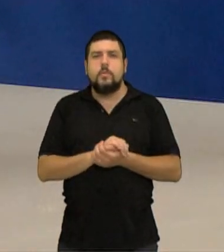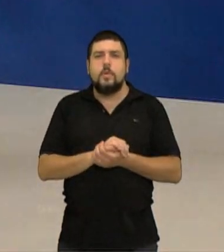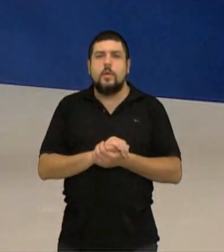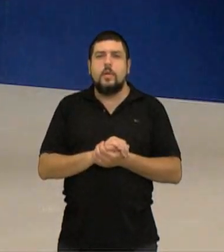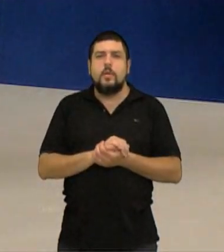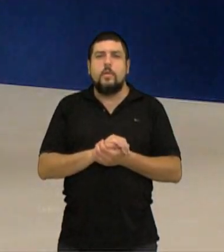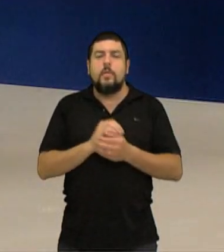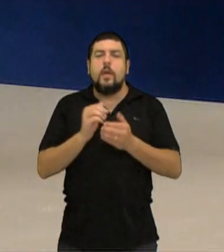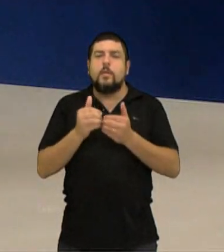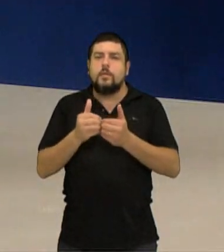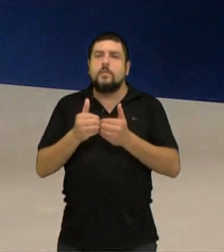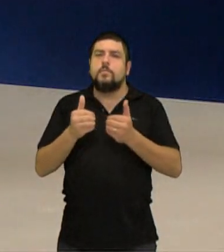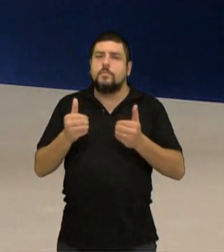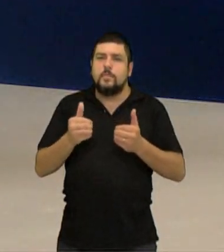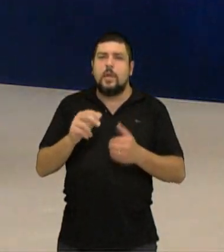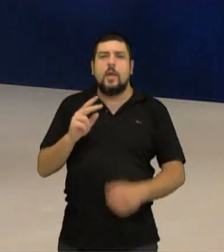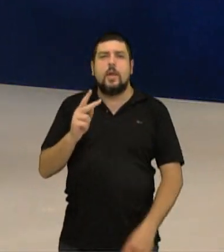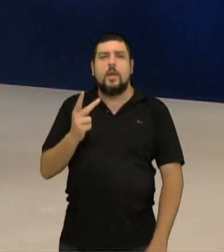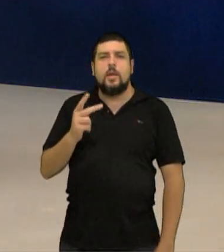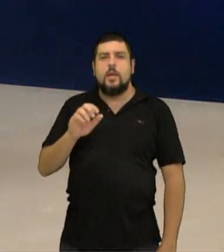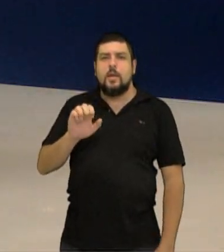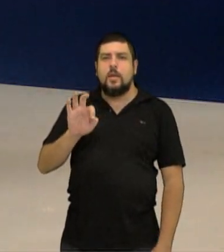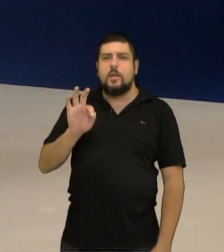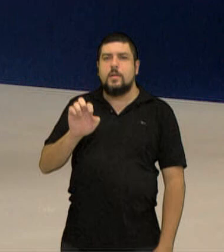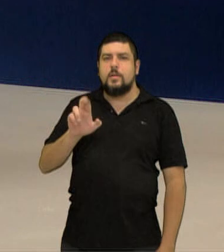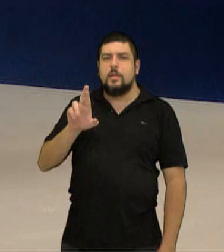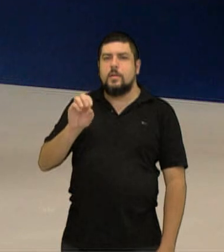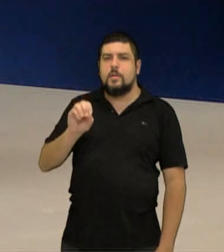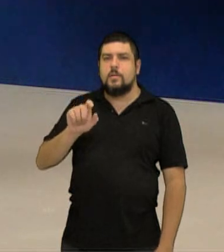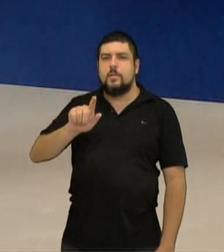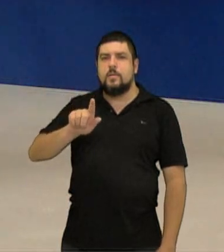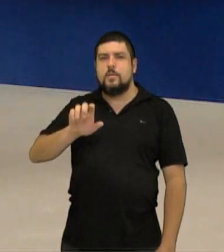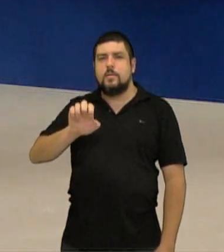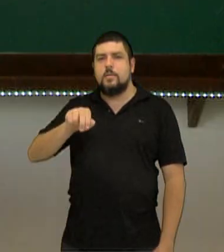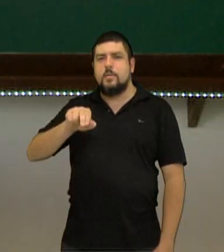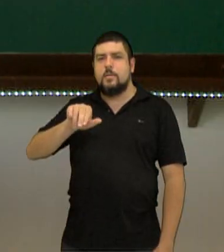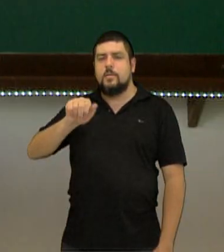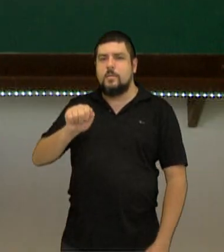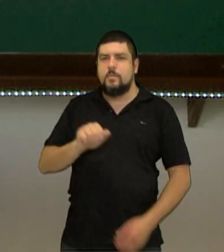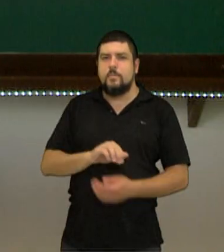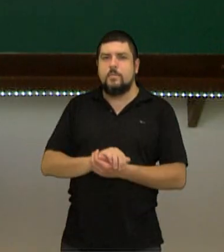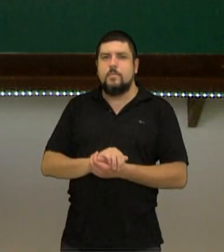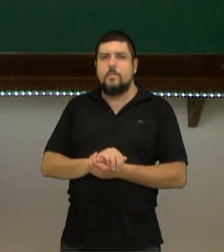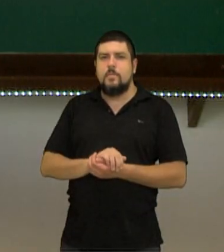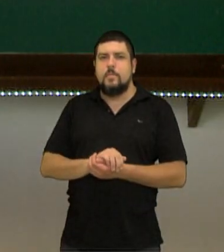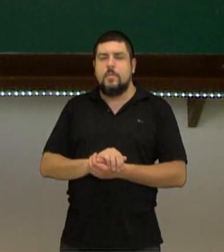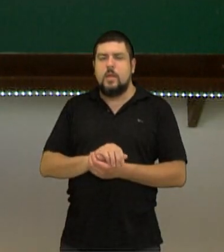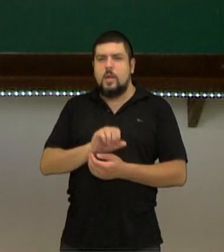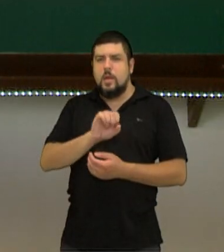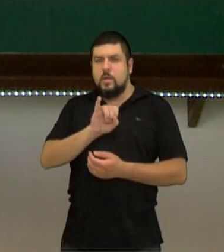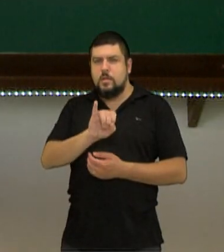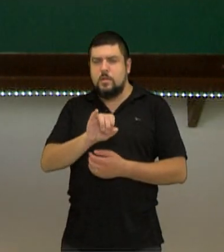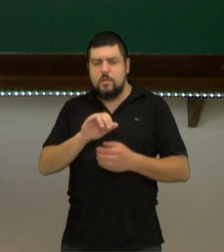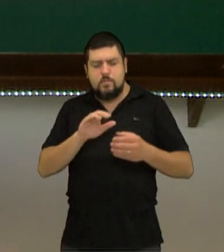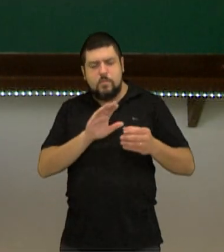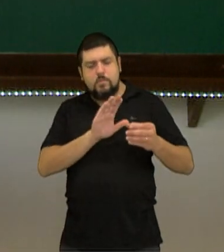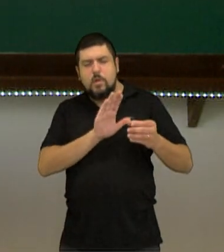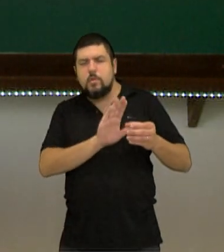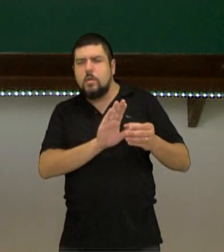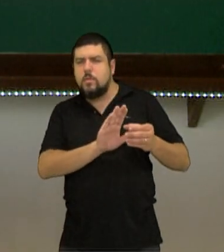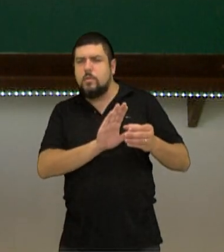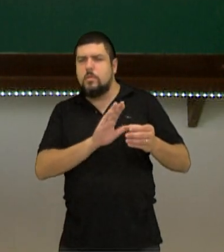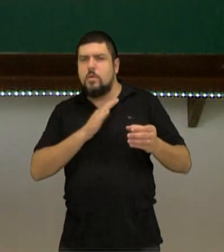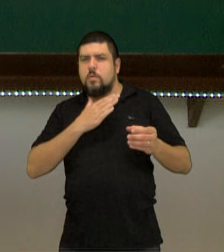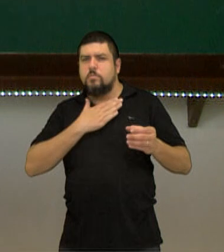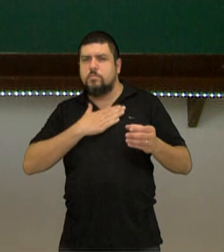heterogênea. Se nós deixarmos isso aqui quietinho e vai ocorrer a decantação, onde a gravidade vai depositar essa areia